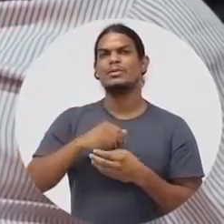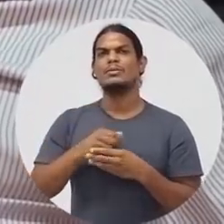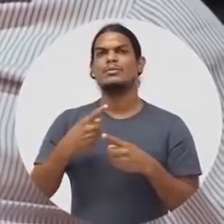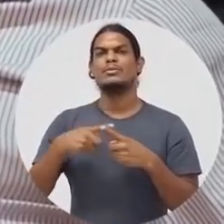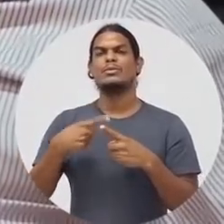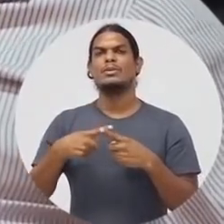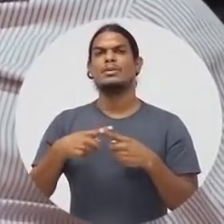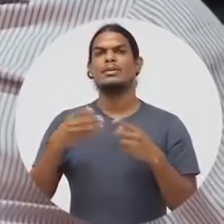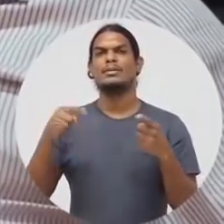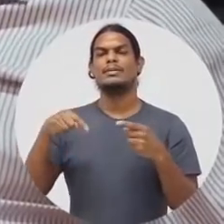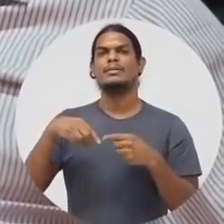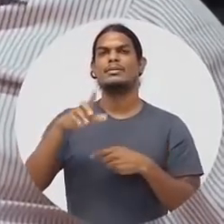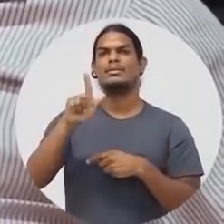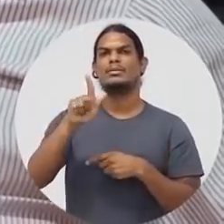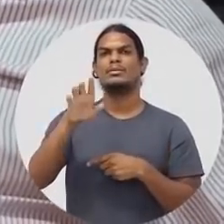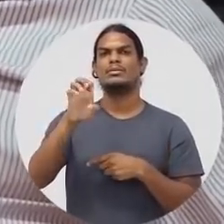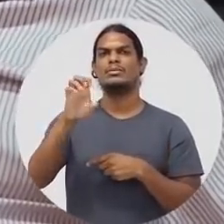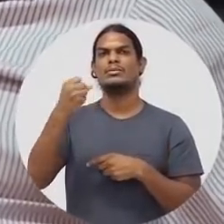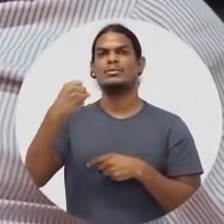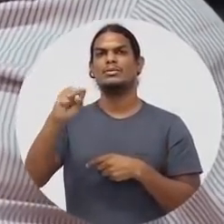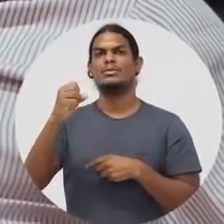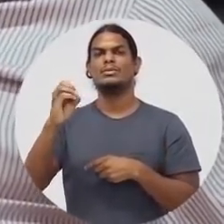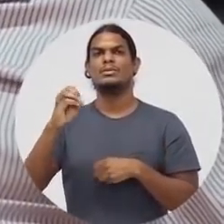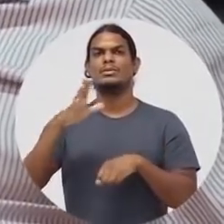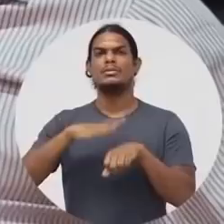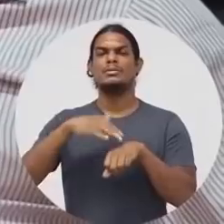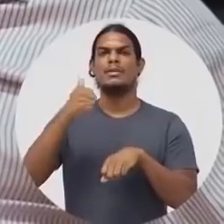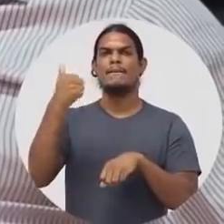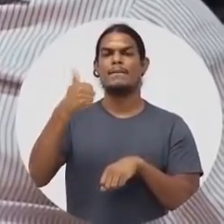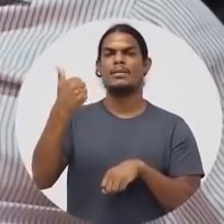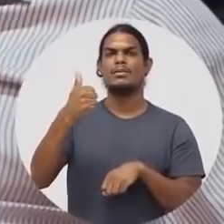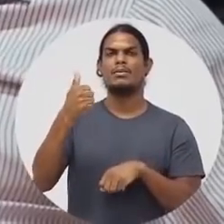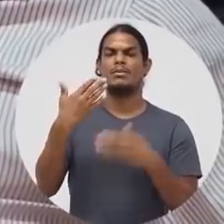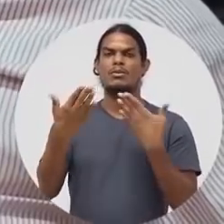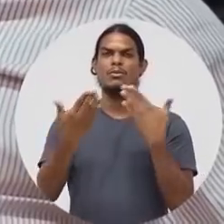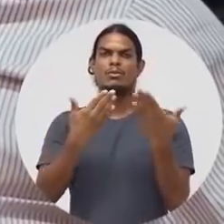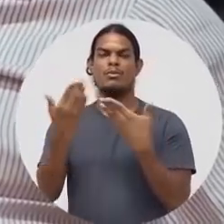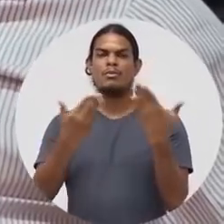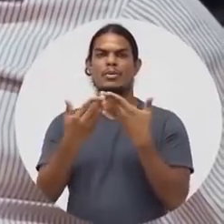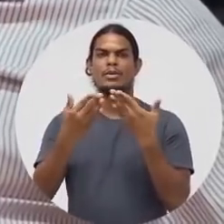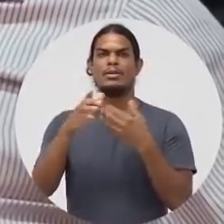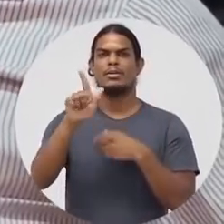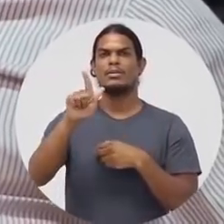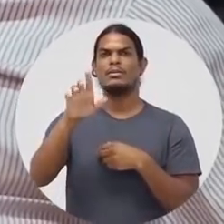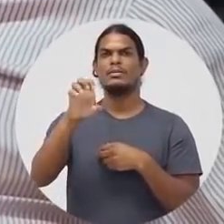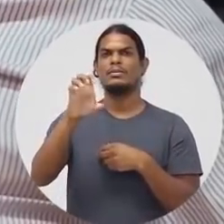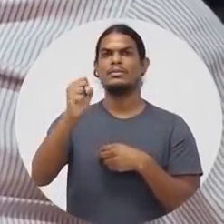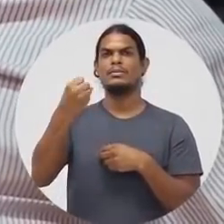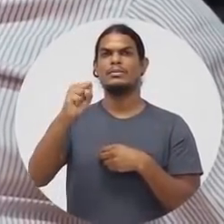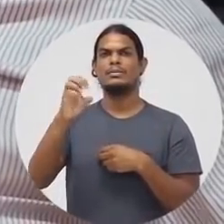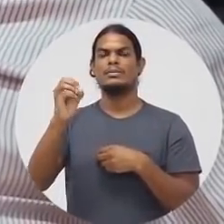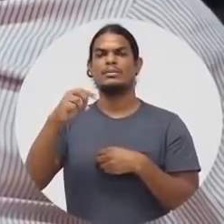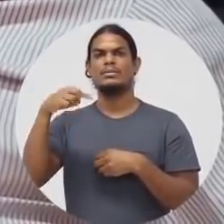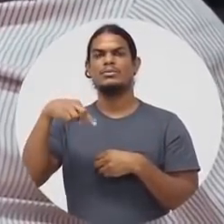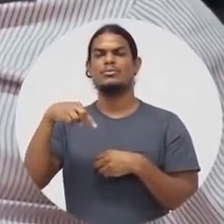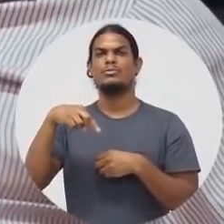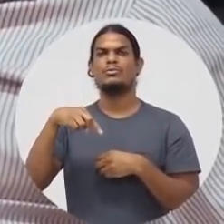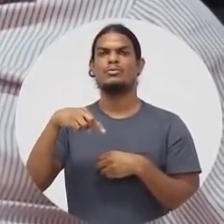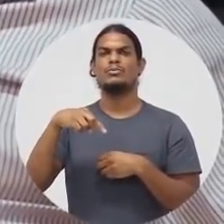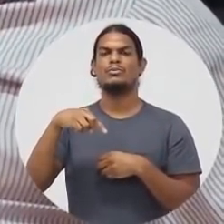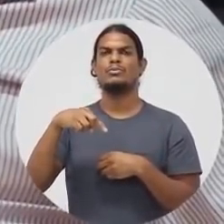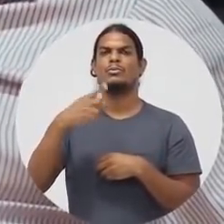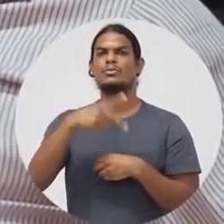qualidade infinitamente melhor do que o do Paraguai. E por isso a gente exporta para lá, tá certo? A África é um grande